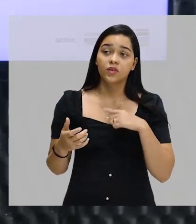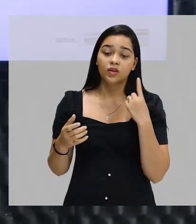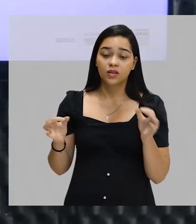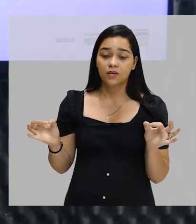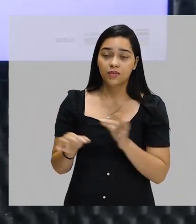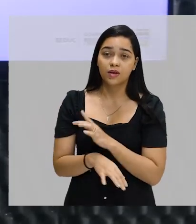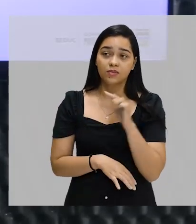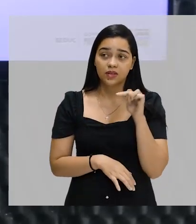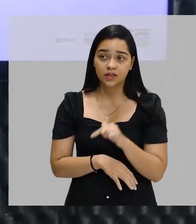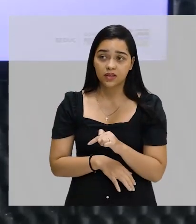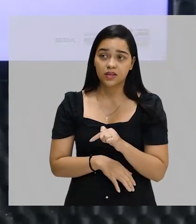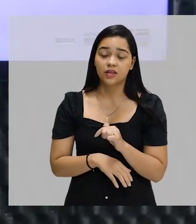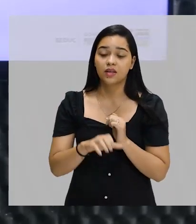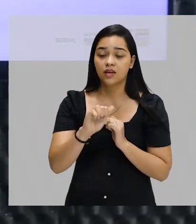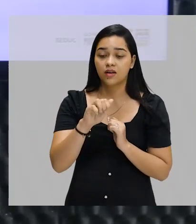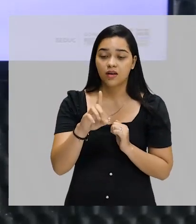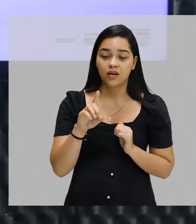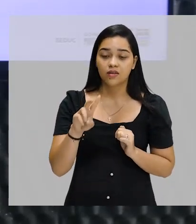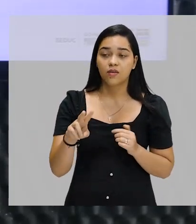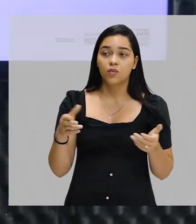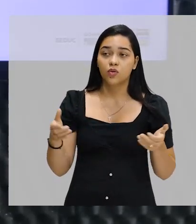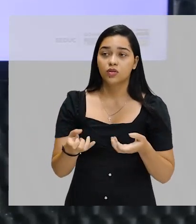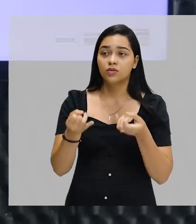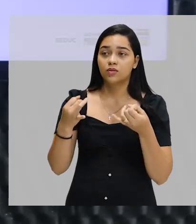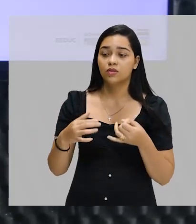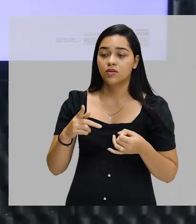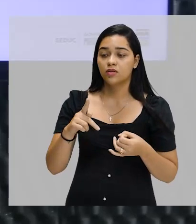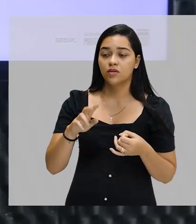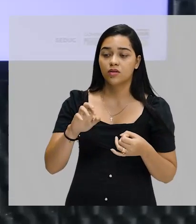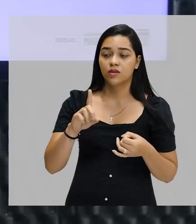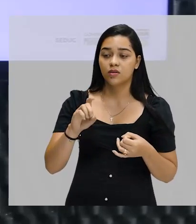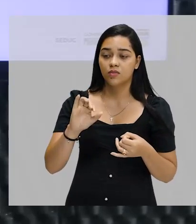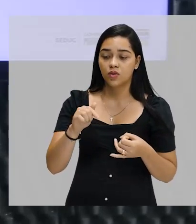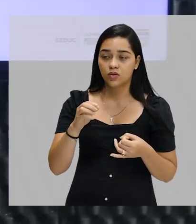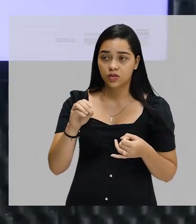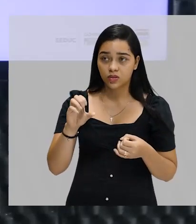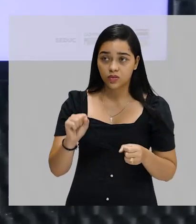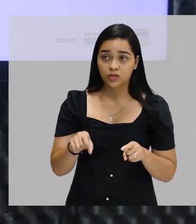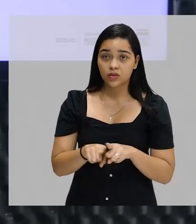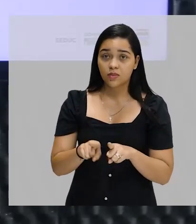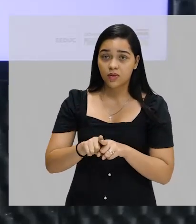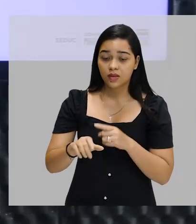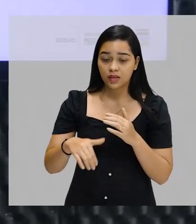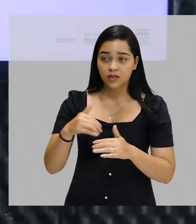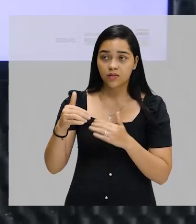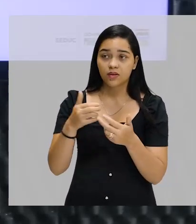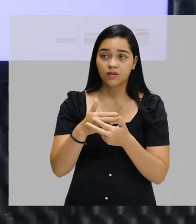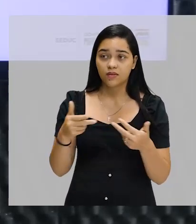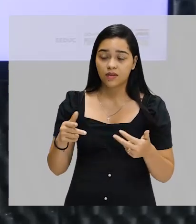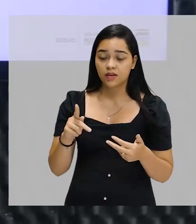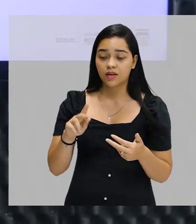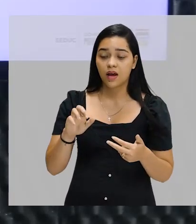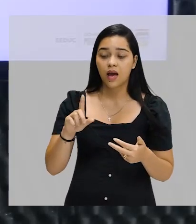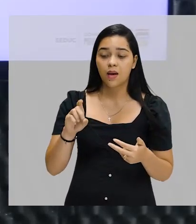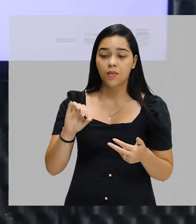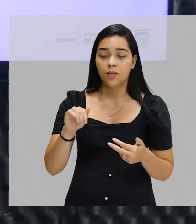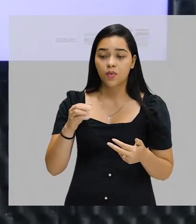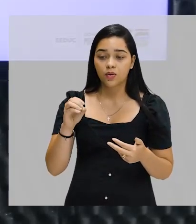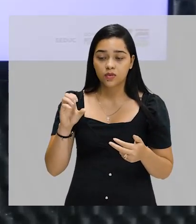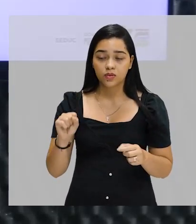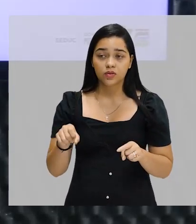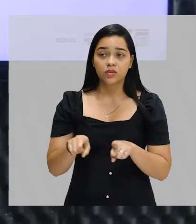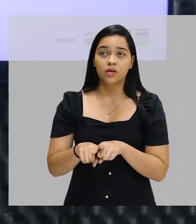fico por aqui, que é um advérbio. Hoje falamos de preposições, a construção dessas preposições,